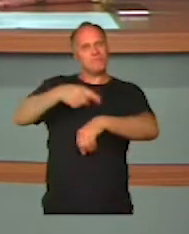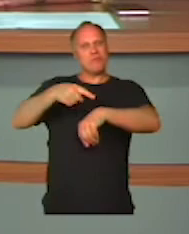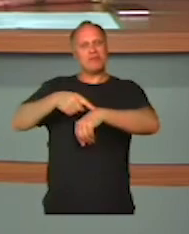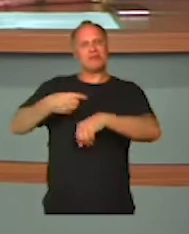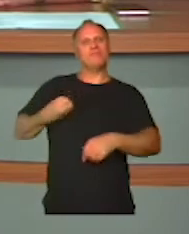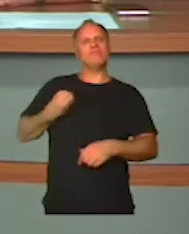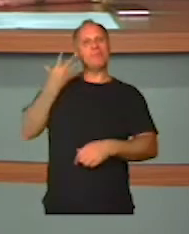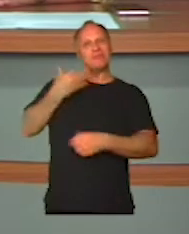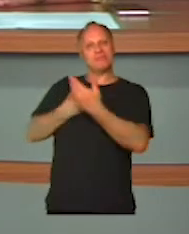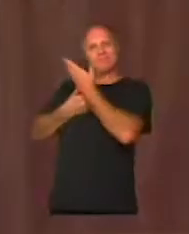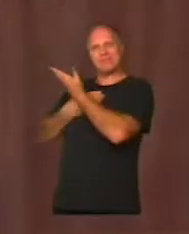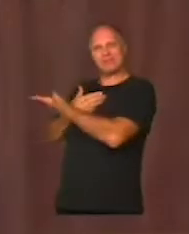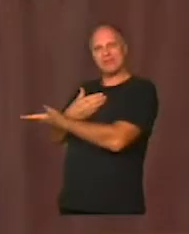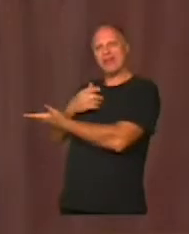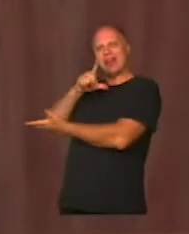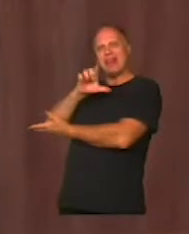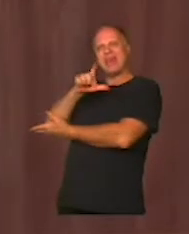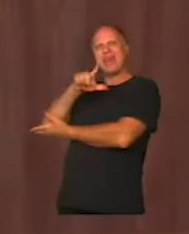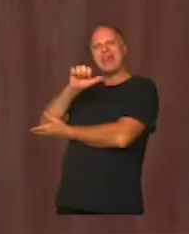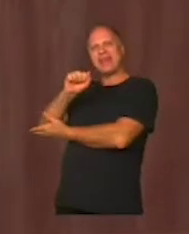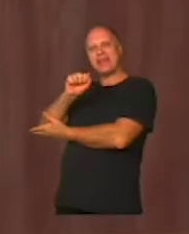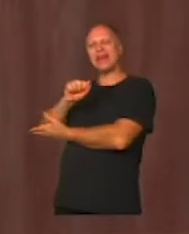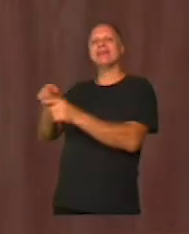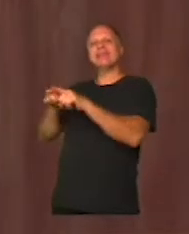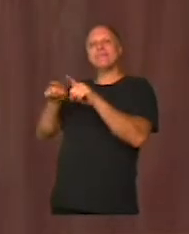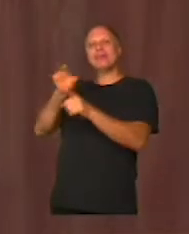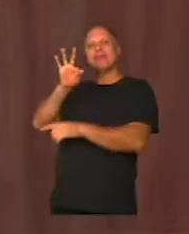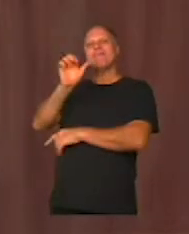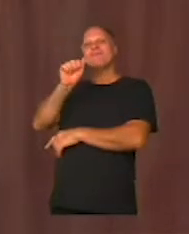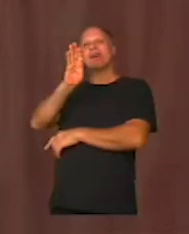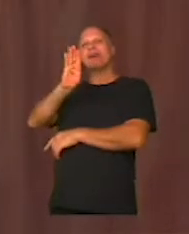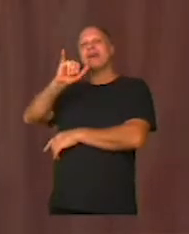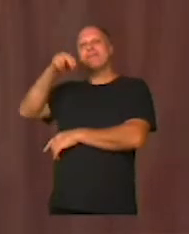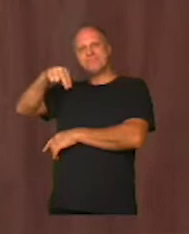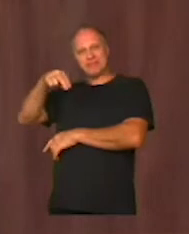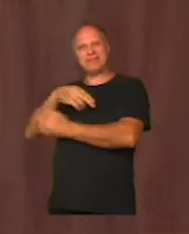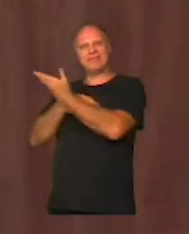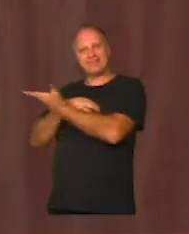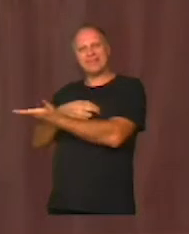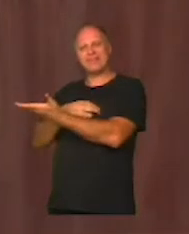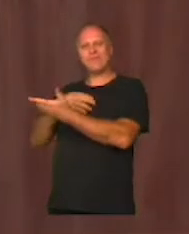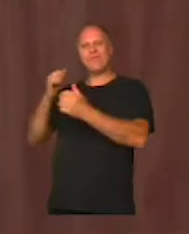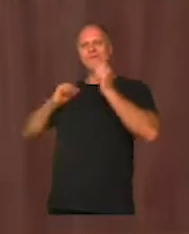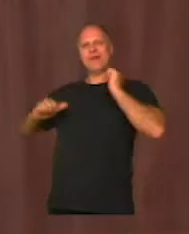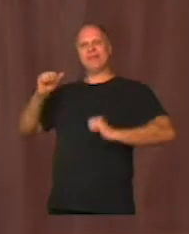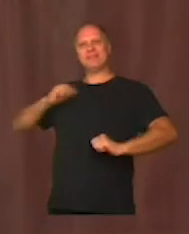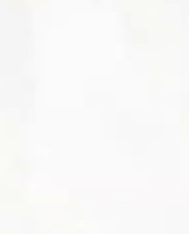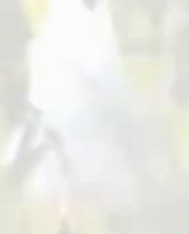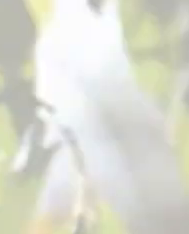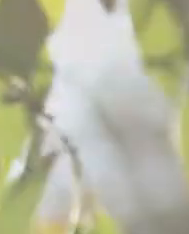com essa dupla dinâmica aqui, Leila Oliveira, atriz, e o Fabian Abud, super ator e diretor de